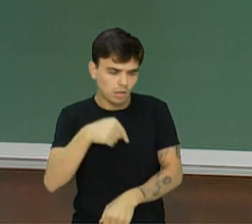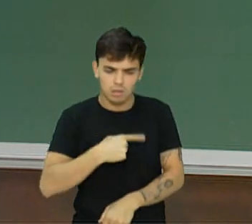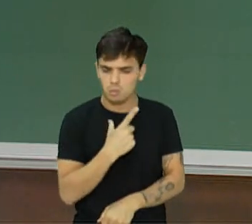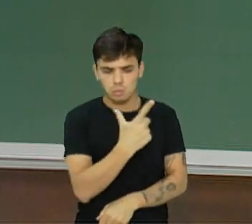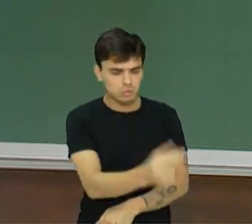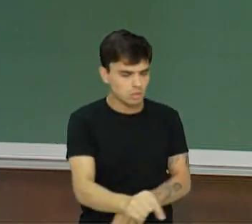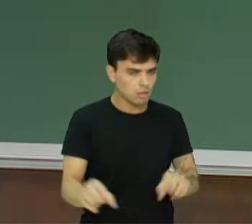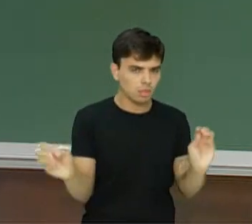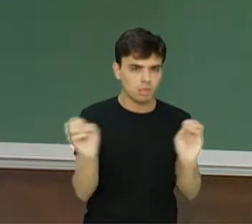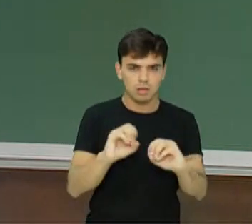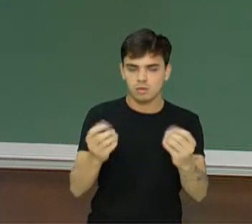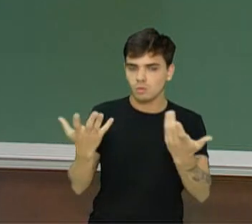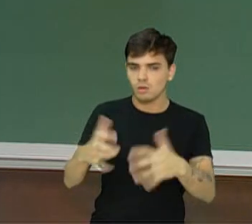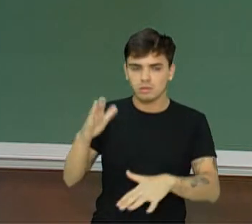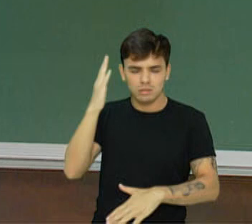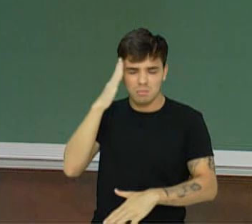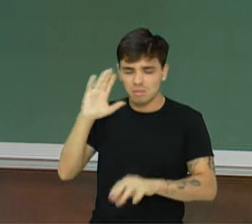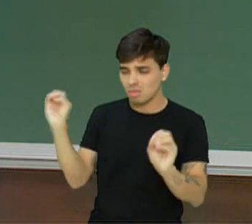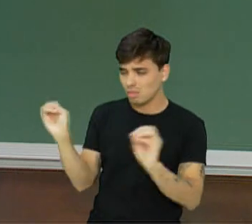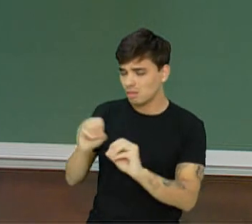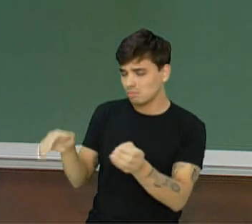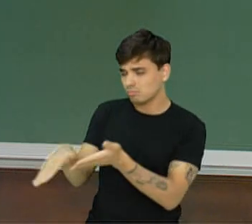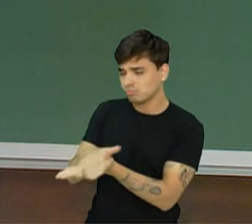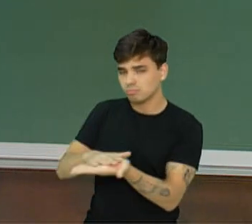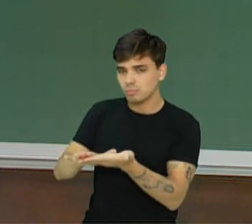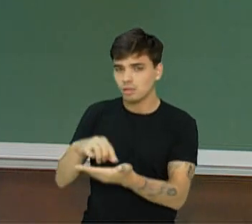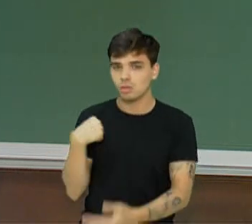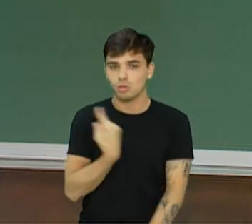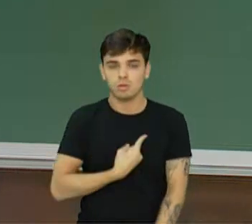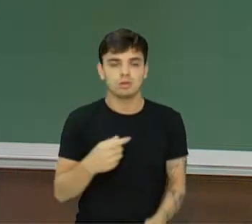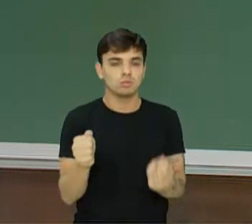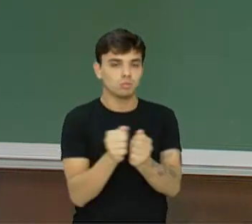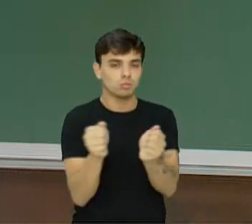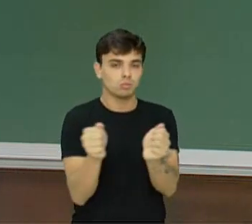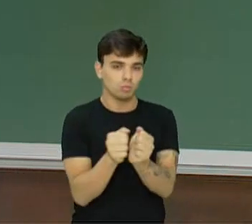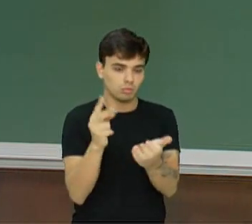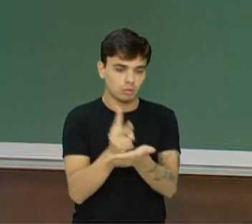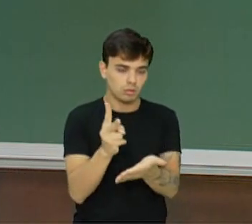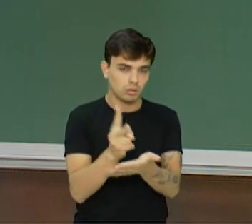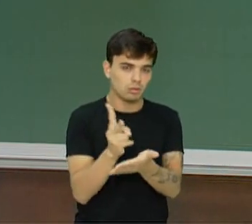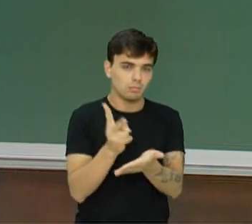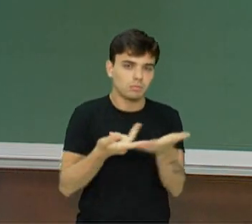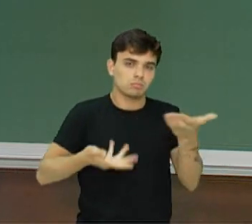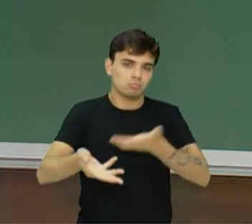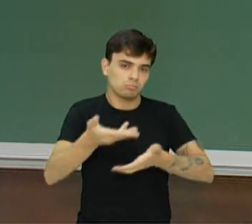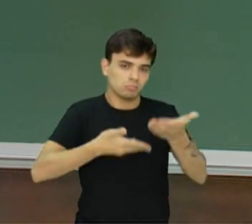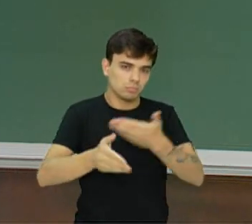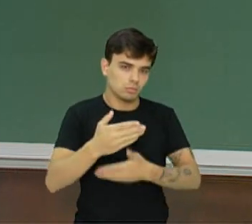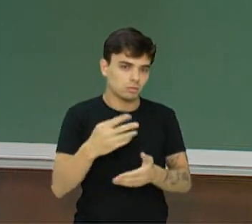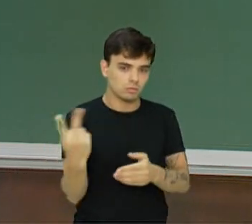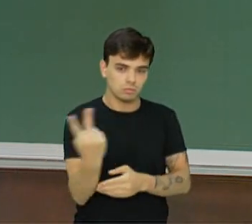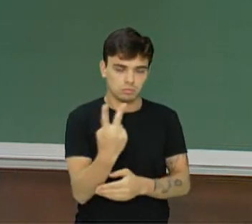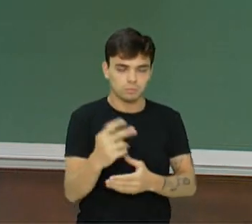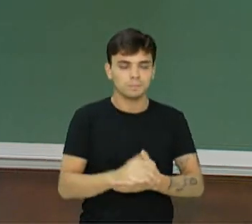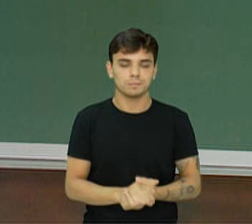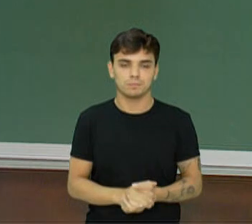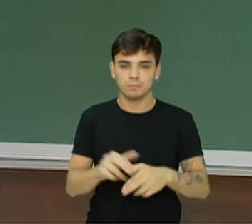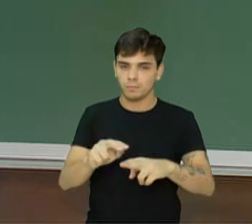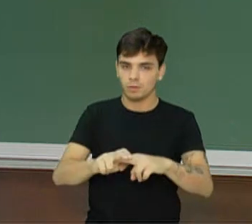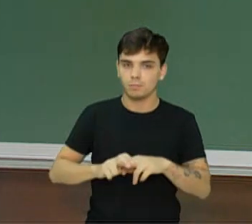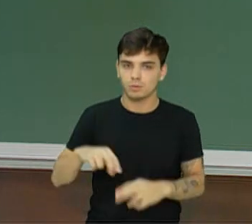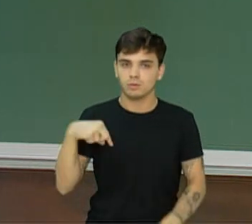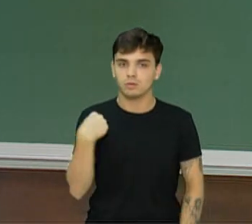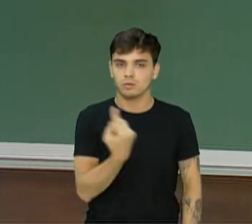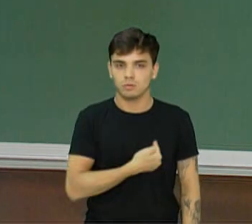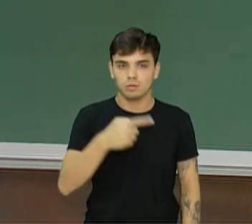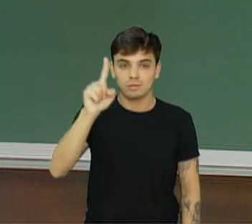vou sair, eu não quero mais saber de nada, a gente está o tempo inteiro compartilhando com os nossos pares. Portanto, somos